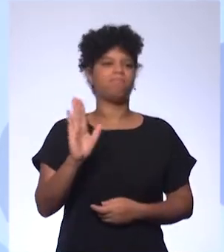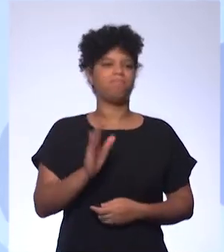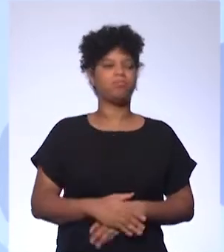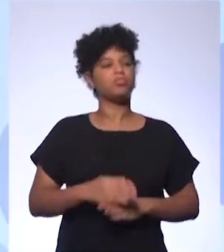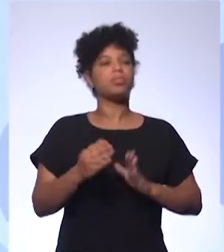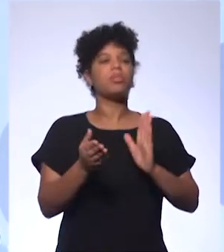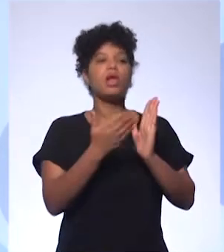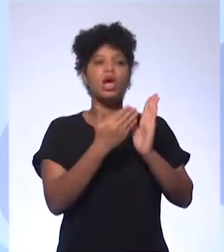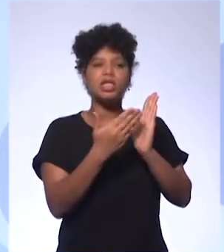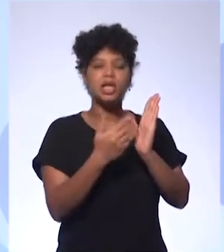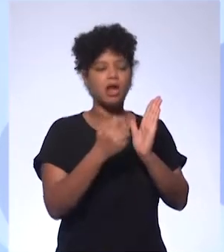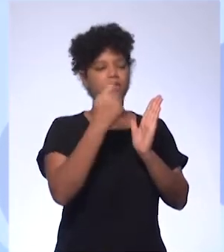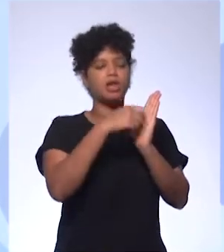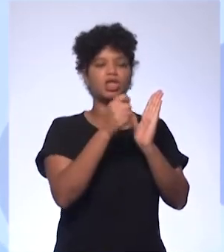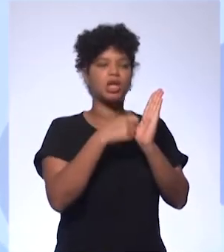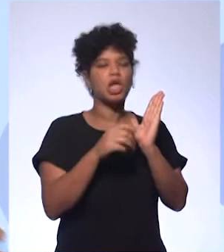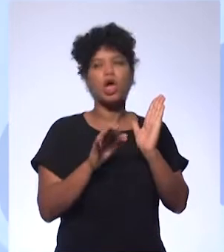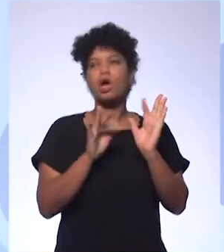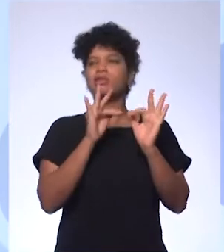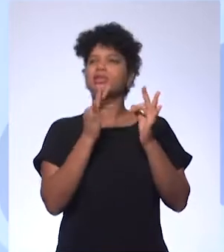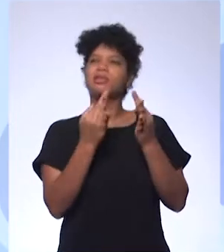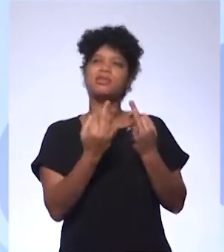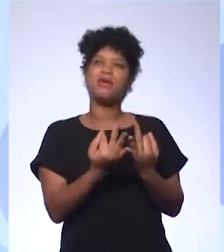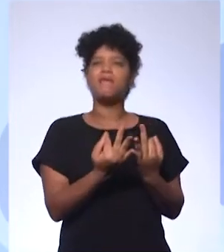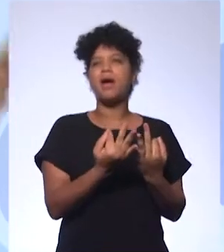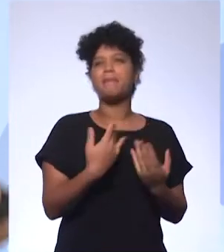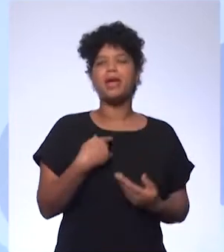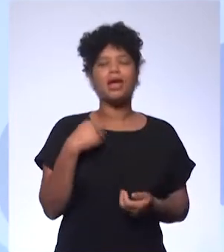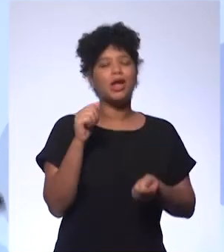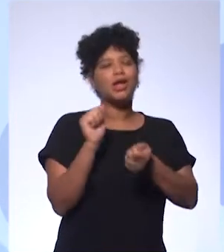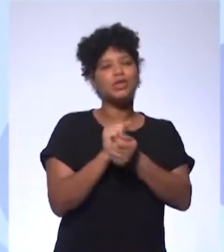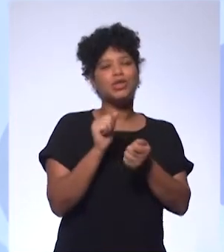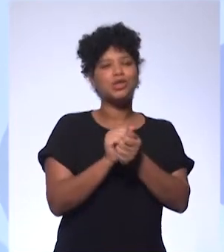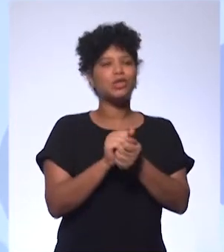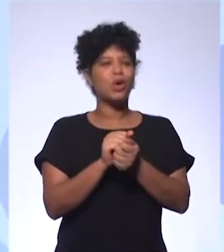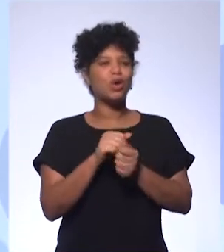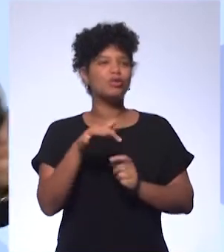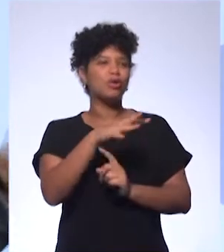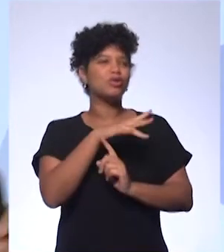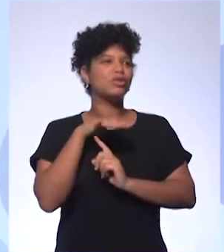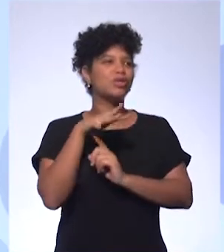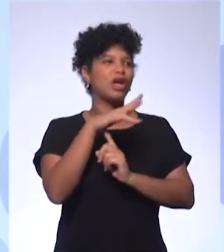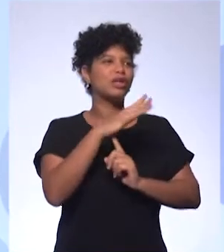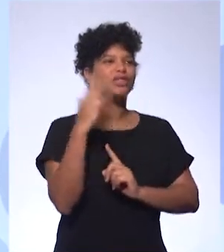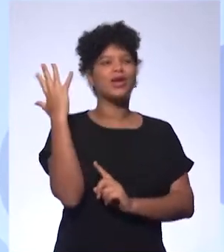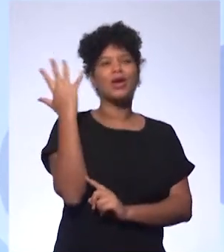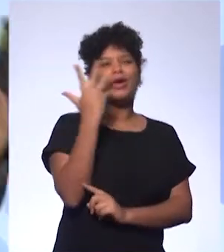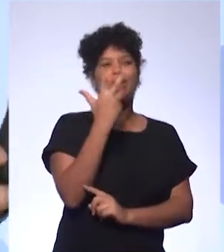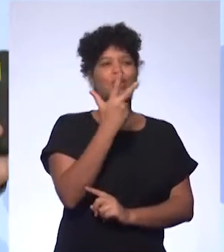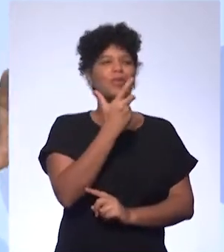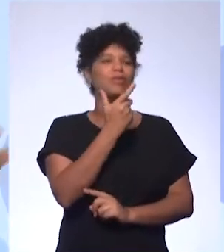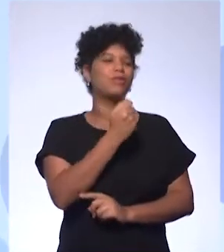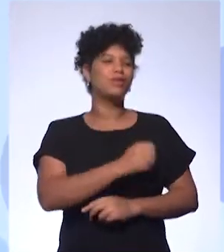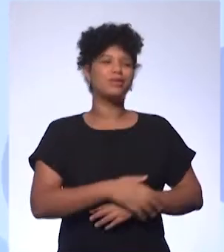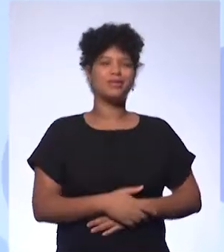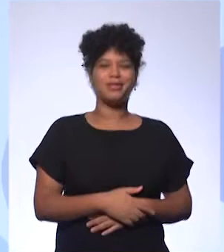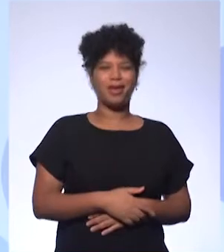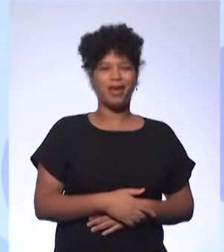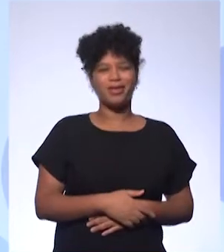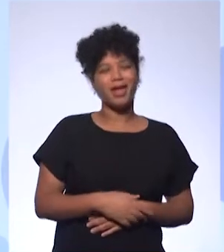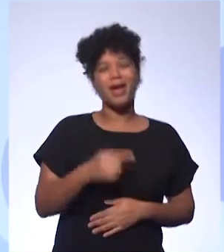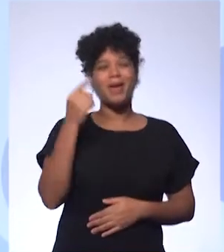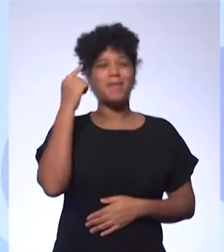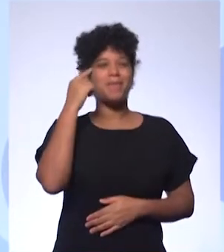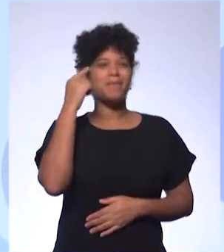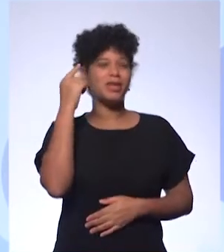né, as famílias fazendo piqueniques em jardins lindos, né, naquele estilo totalmente Champs-Élysées,